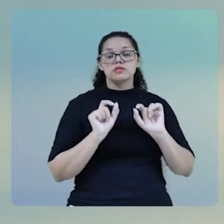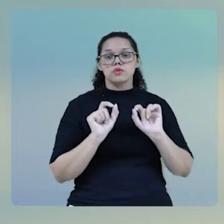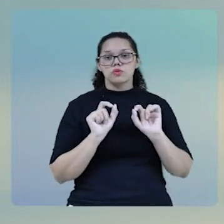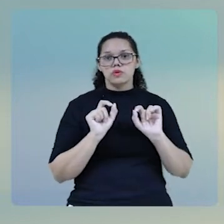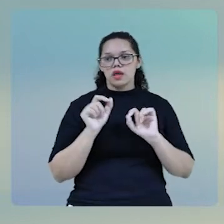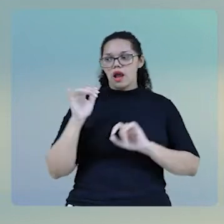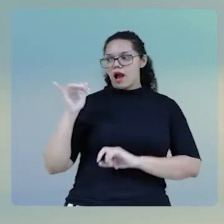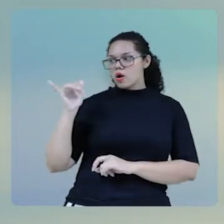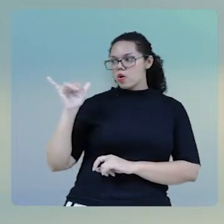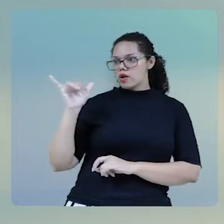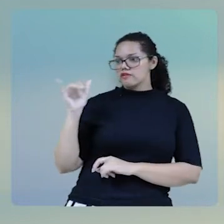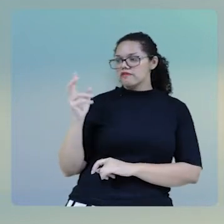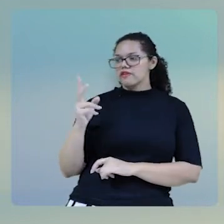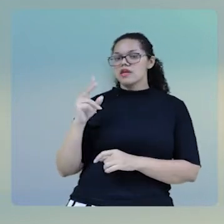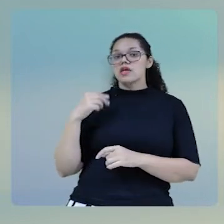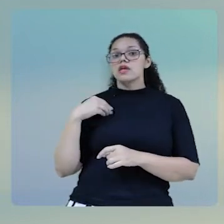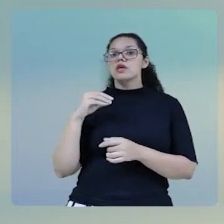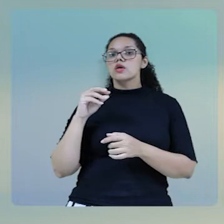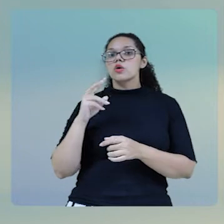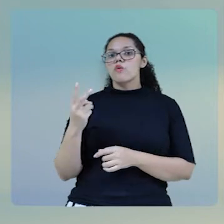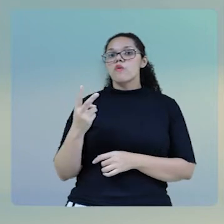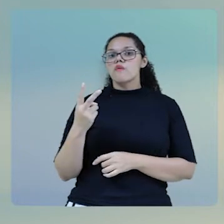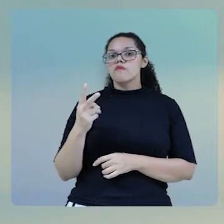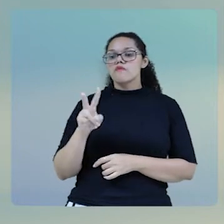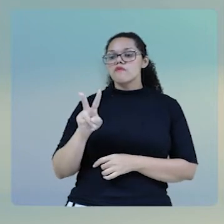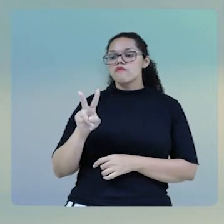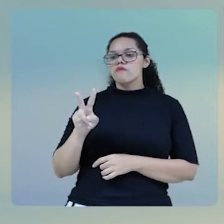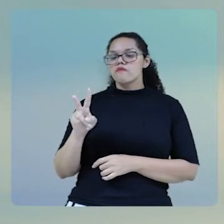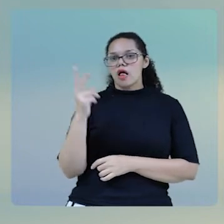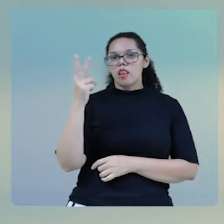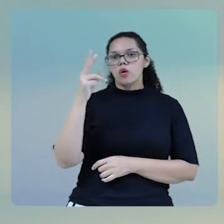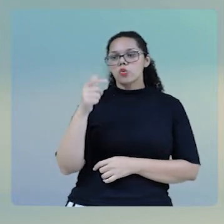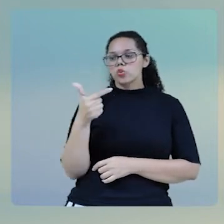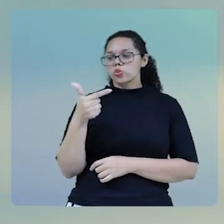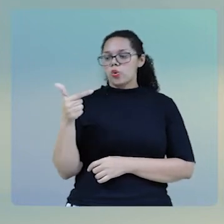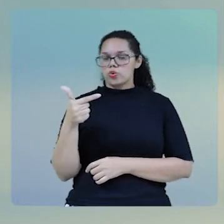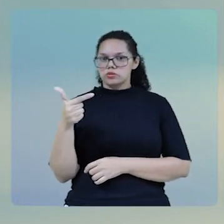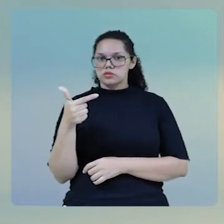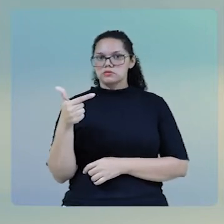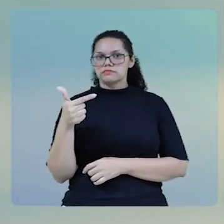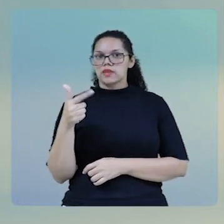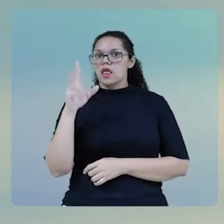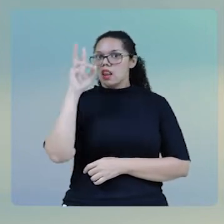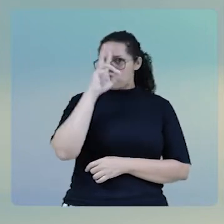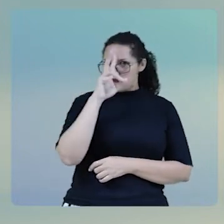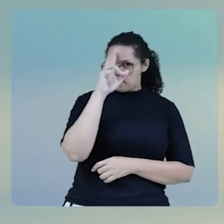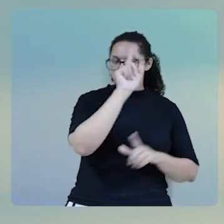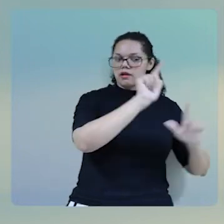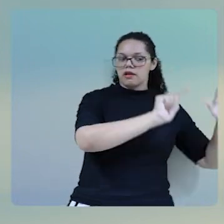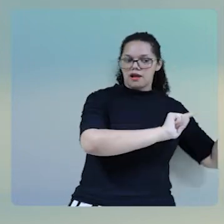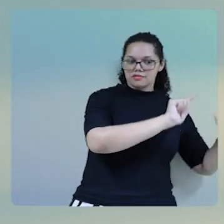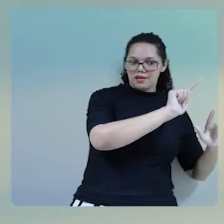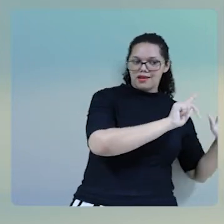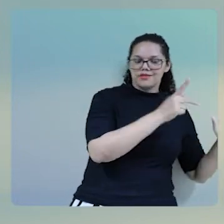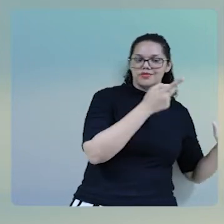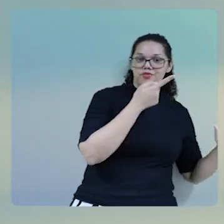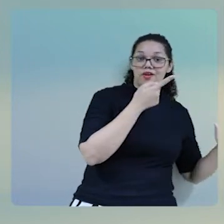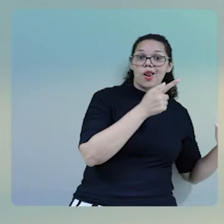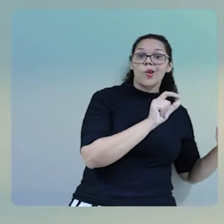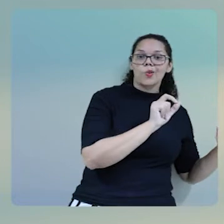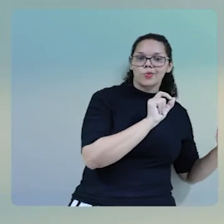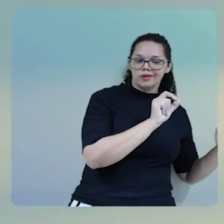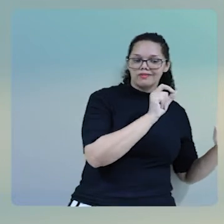corrente elétrica, que vale 2. Isso vai dar uma voltagem de 100 volts. Lembrando que a televisão foi dito no enunciado que ela